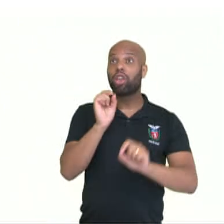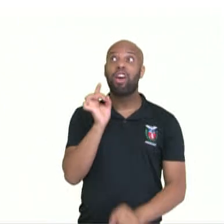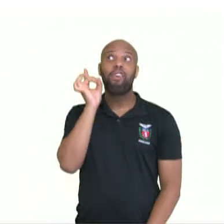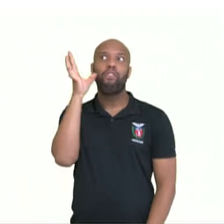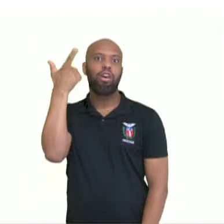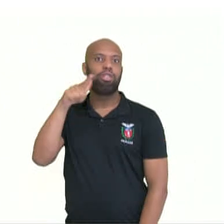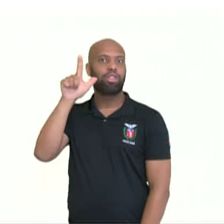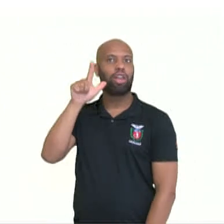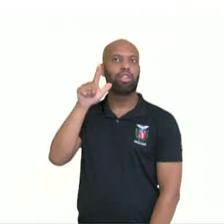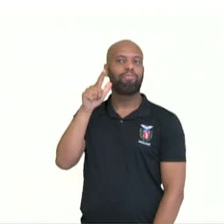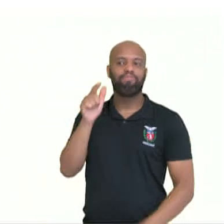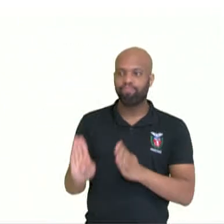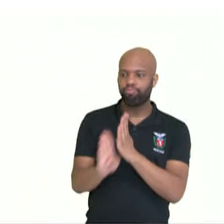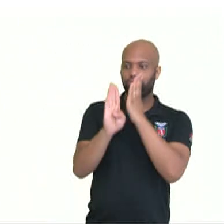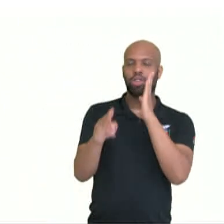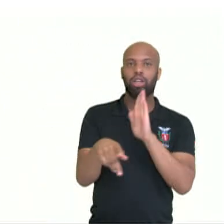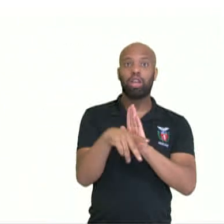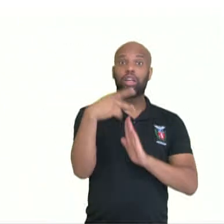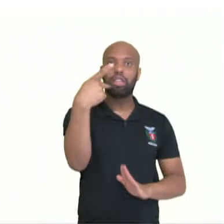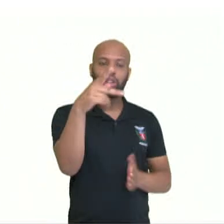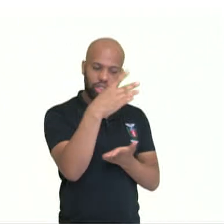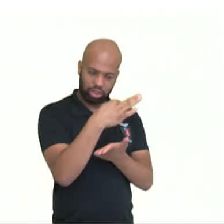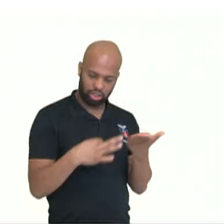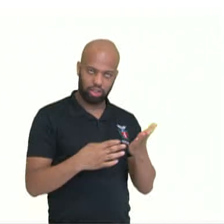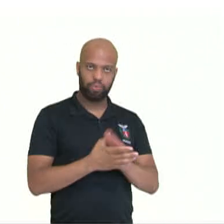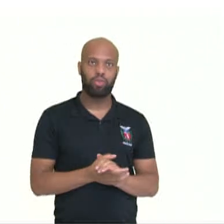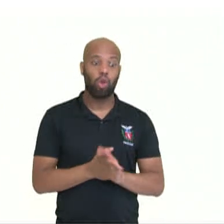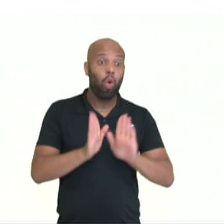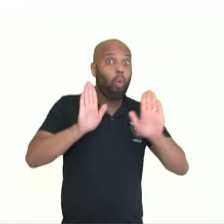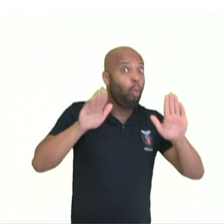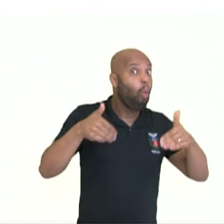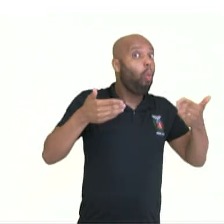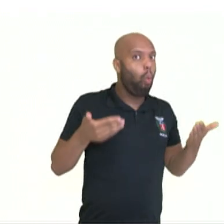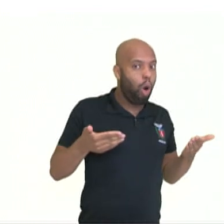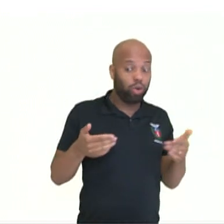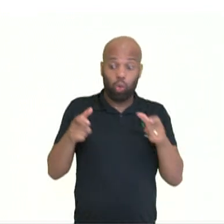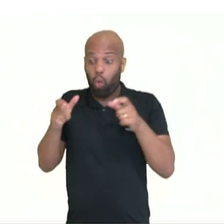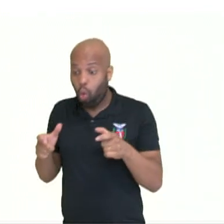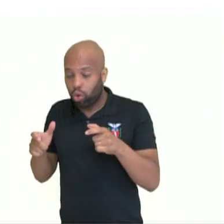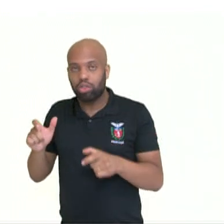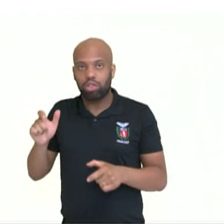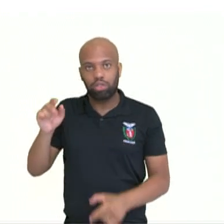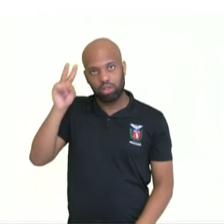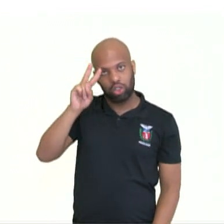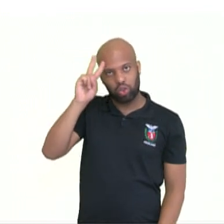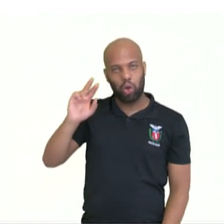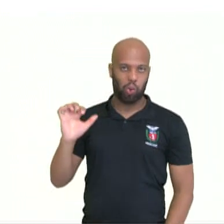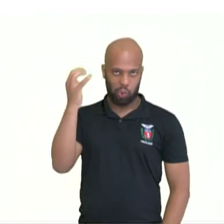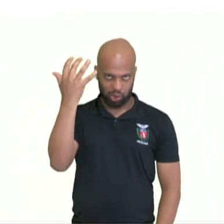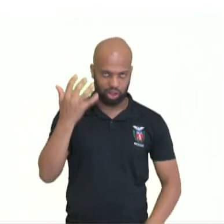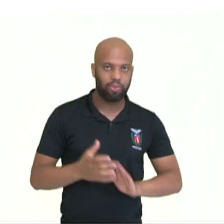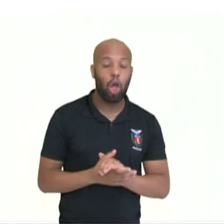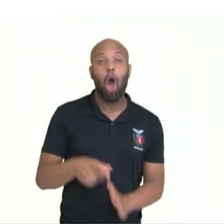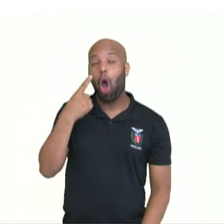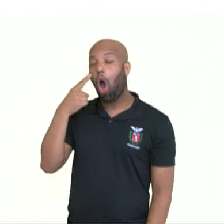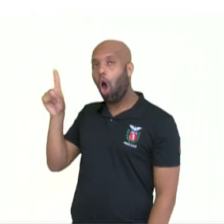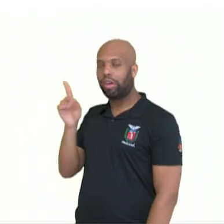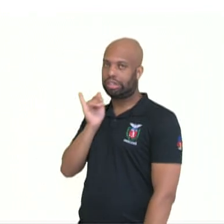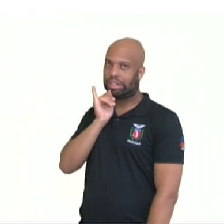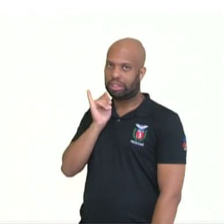ter poucos personagens. Verifique se você tem os seus personagens bem delimitados em